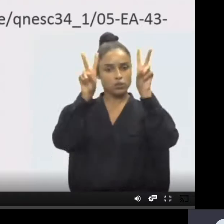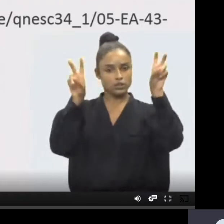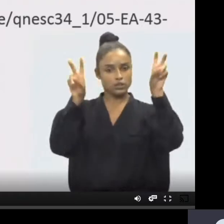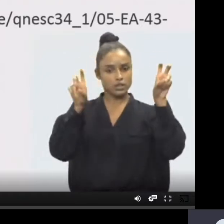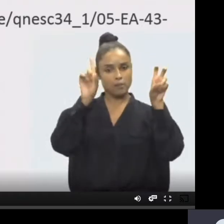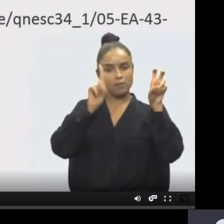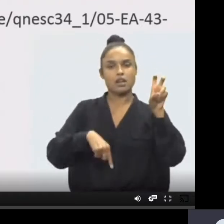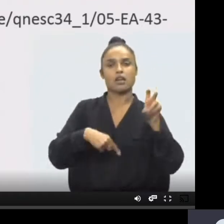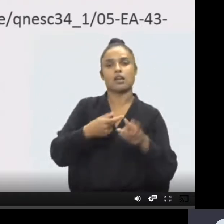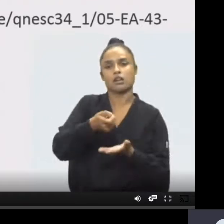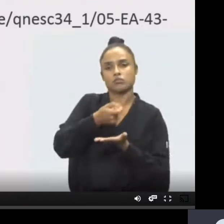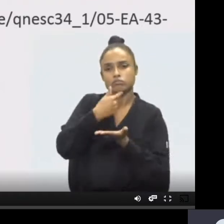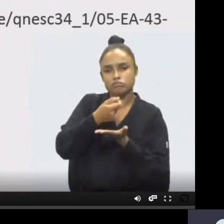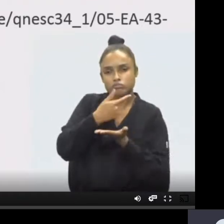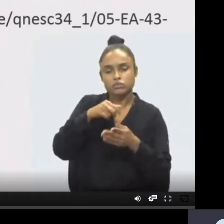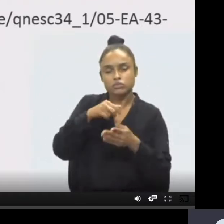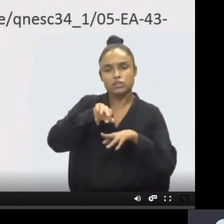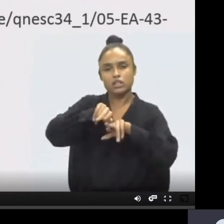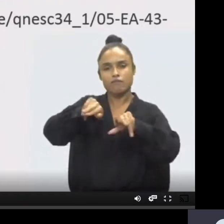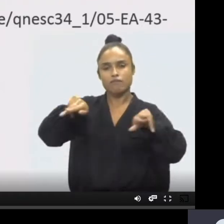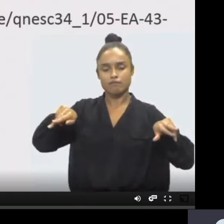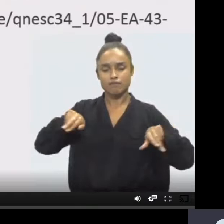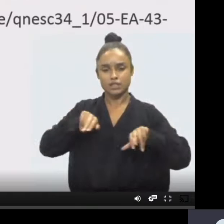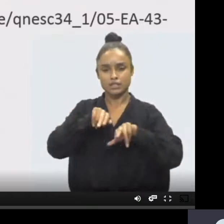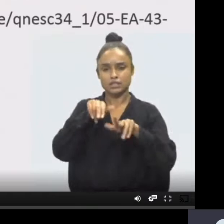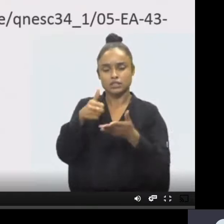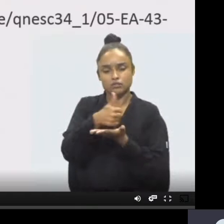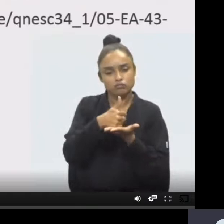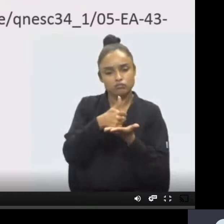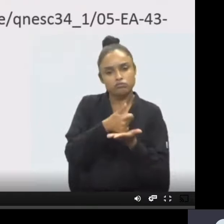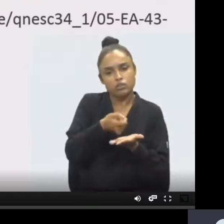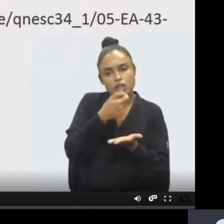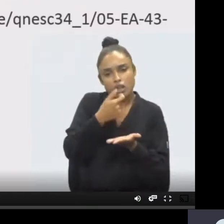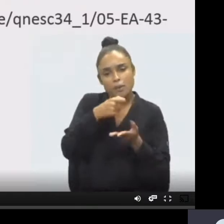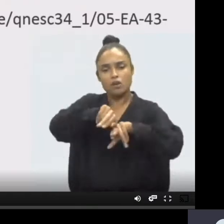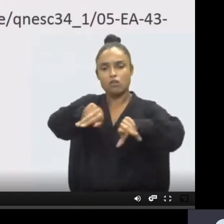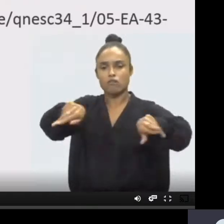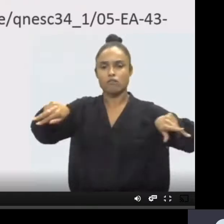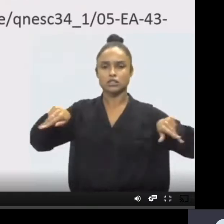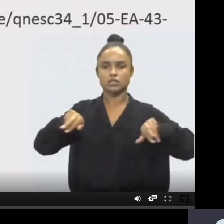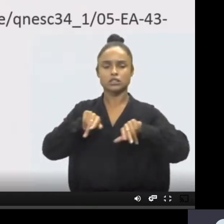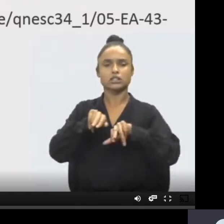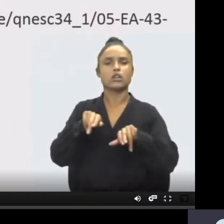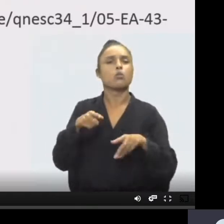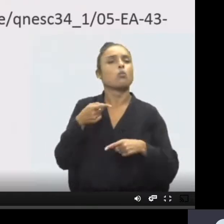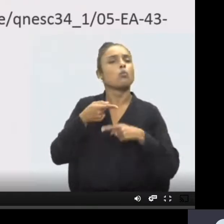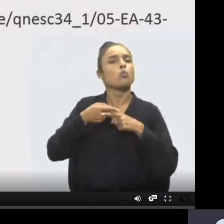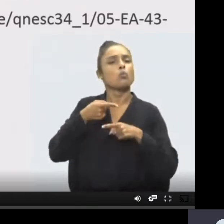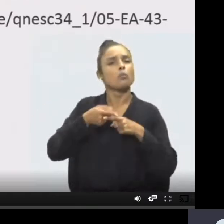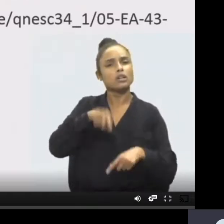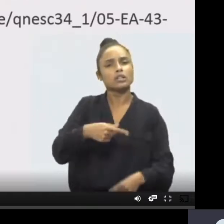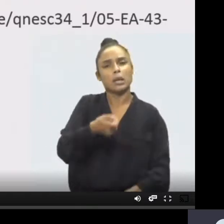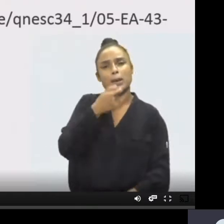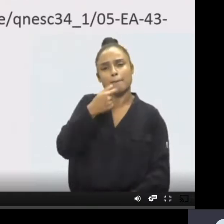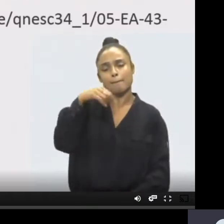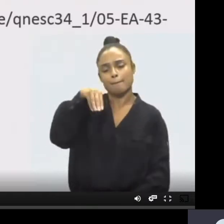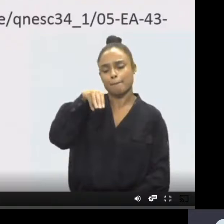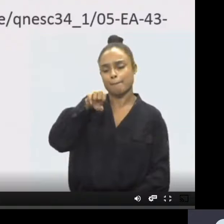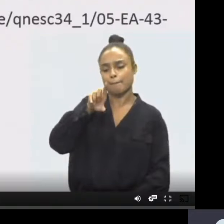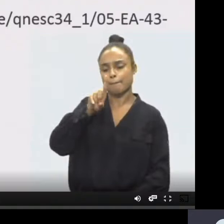quando a gente fala em química orgânica, nós temos aí a temática medicamentos, que é um ponto importante. Nos medicamentos, a maior parte deles são